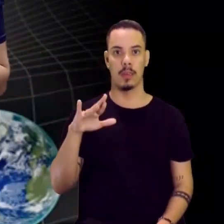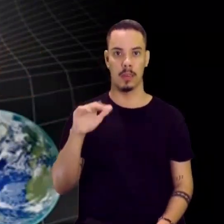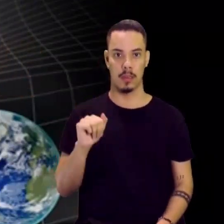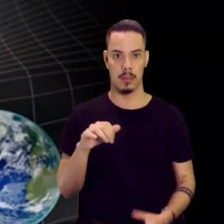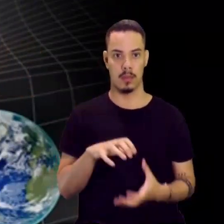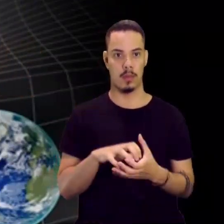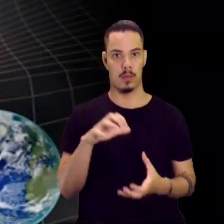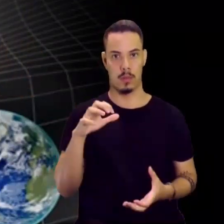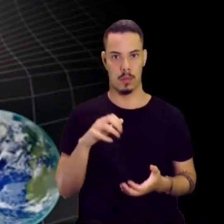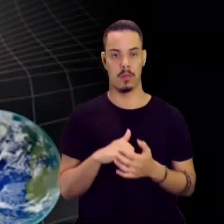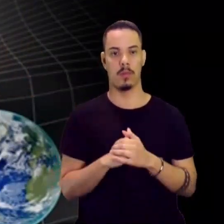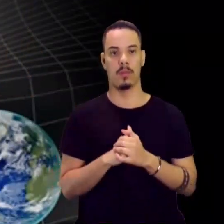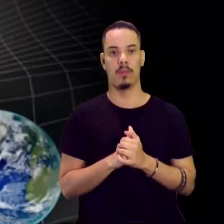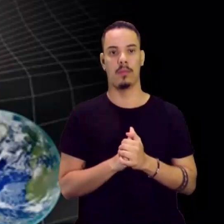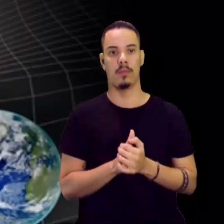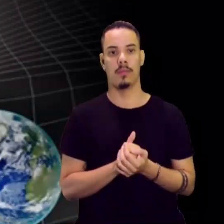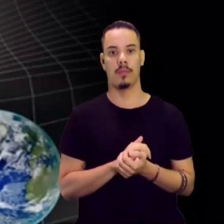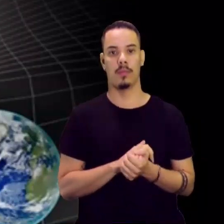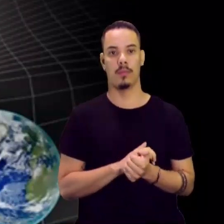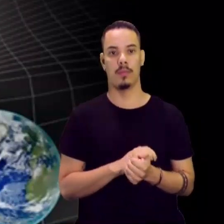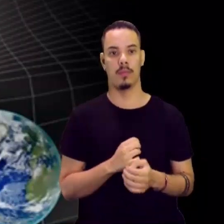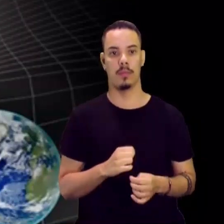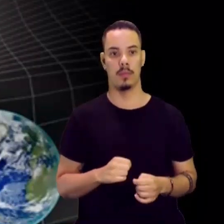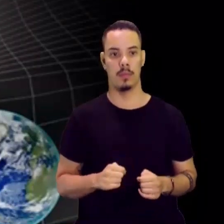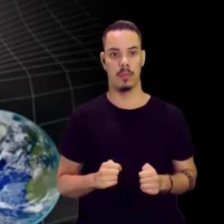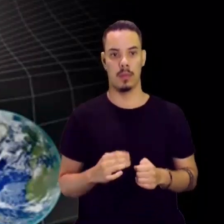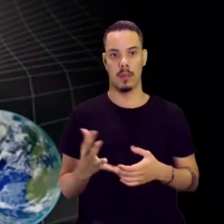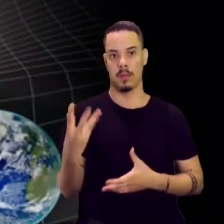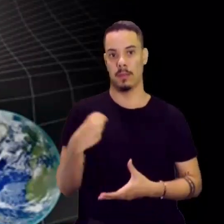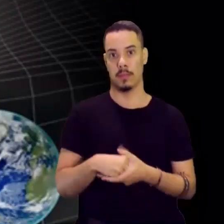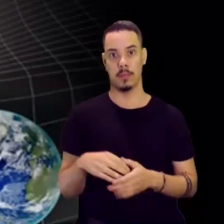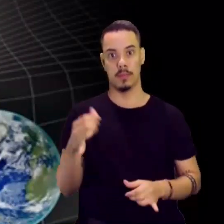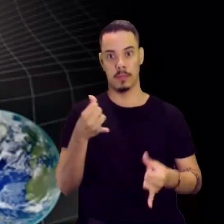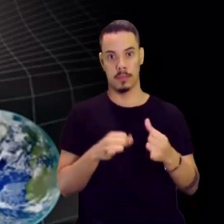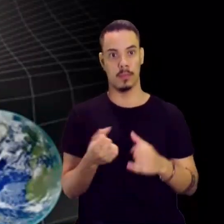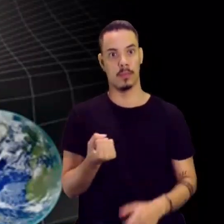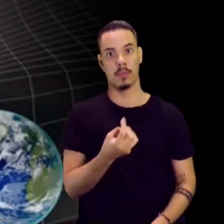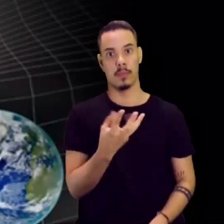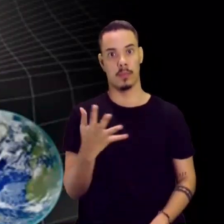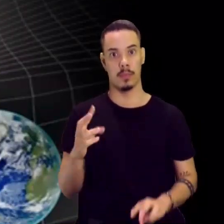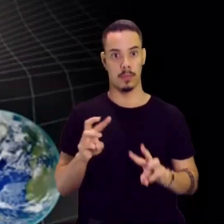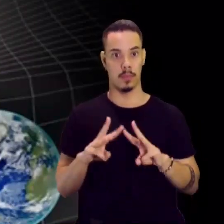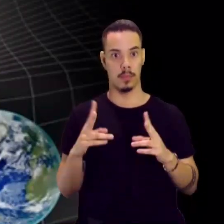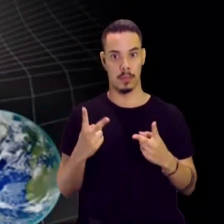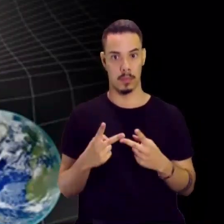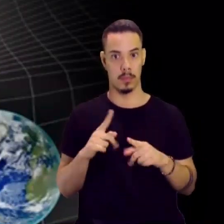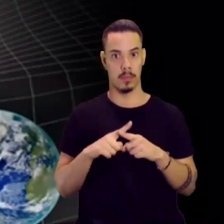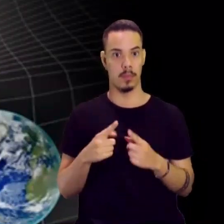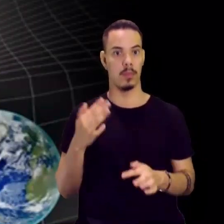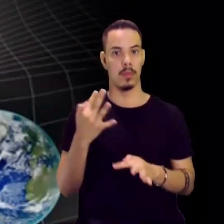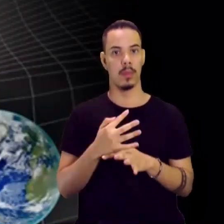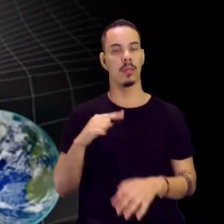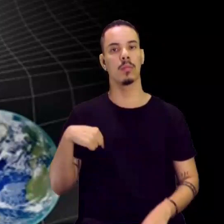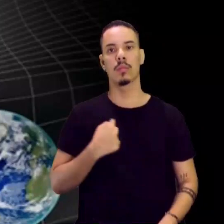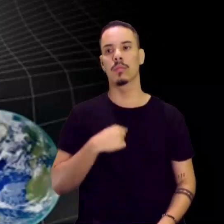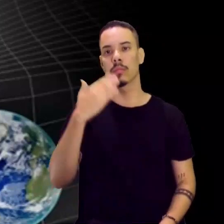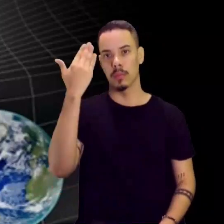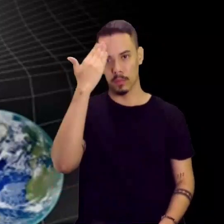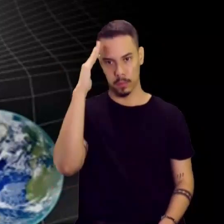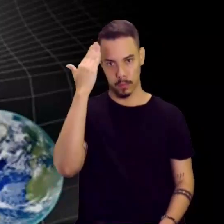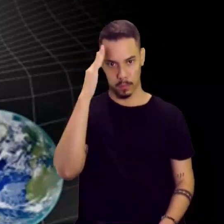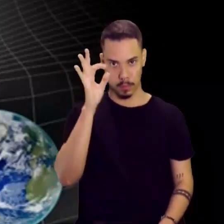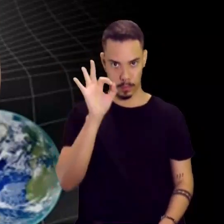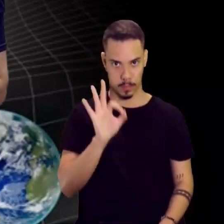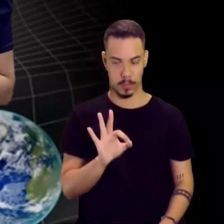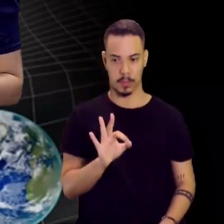isso? Justamente. Na química a gente pensa só na matéria, né? Quantidade de matéria, mas na física precisa entender que é a medida da inércia.